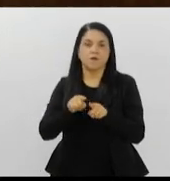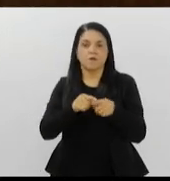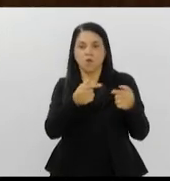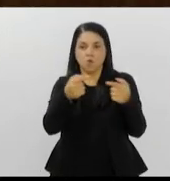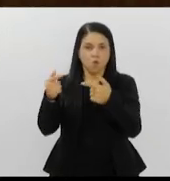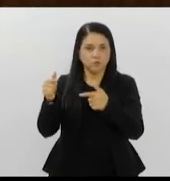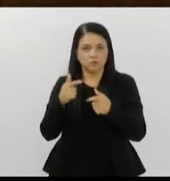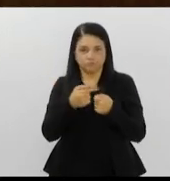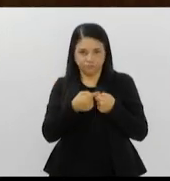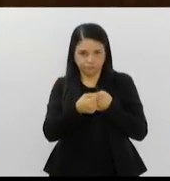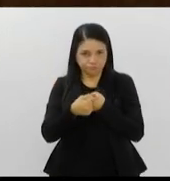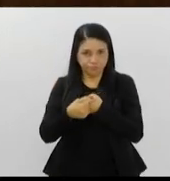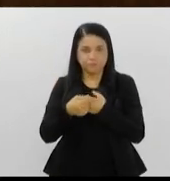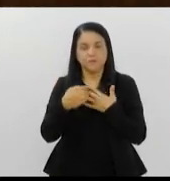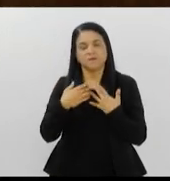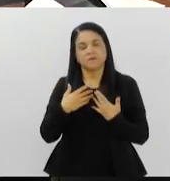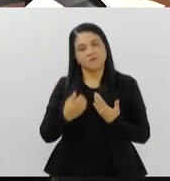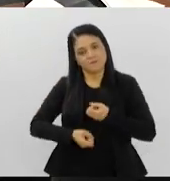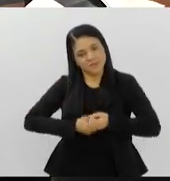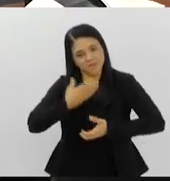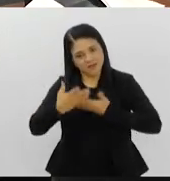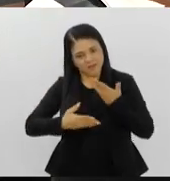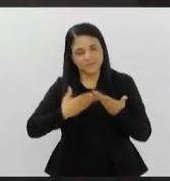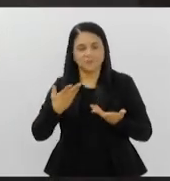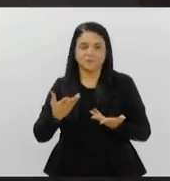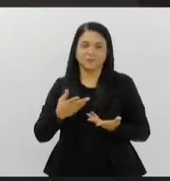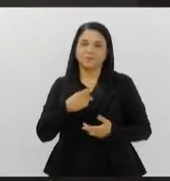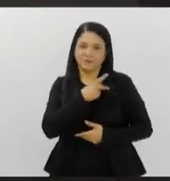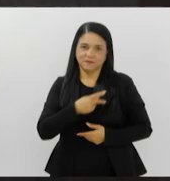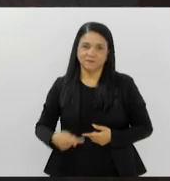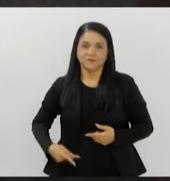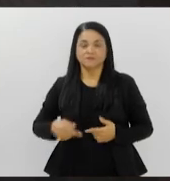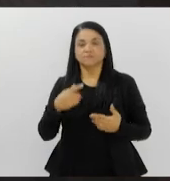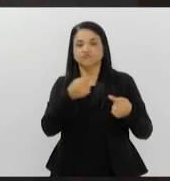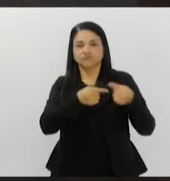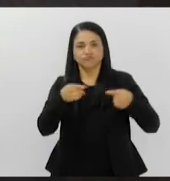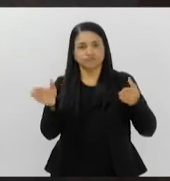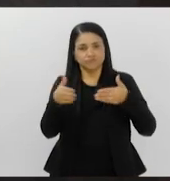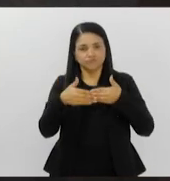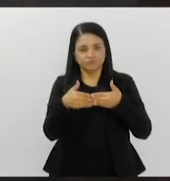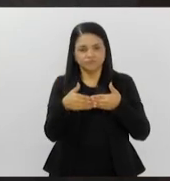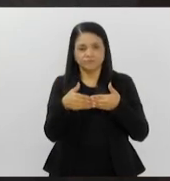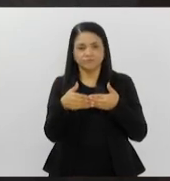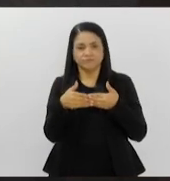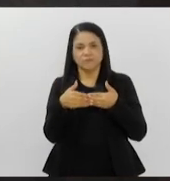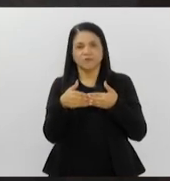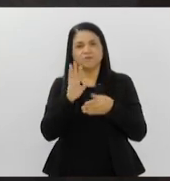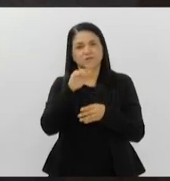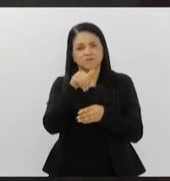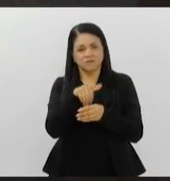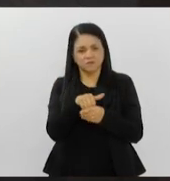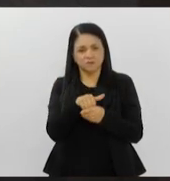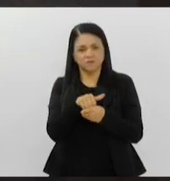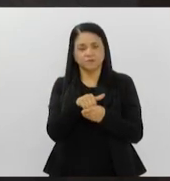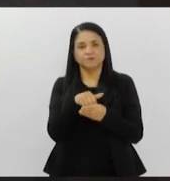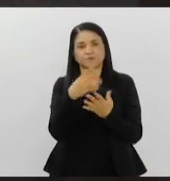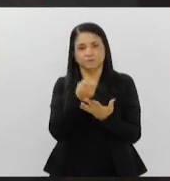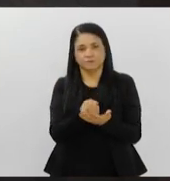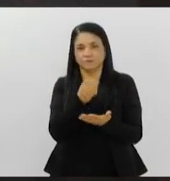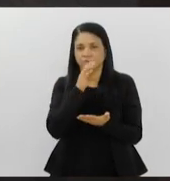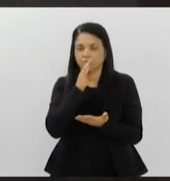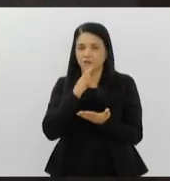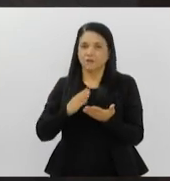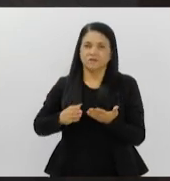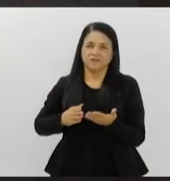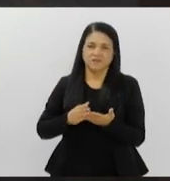amor, presidenta Tia Ju. Obrigada, deputado. Não havendo mais quem queira discutir, encerrada a discussão. Em votação, os senhores que aprovam